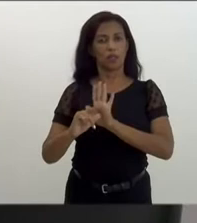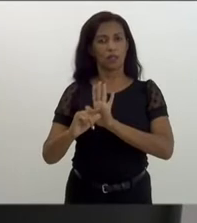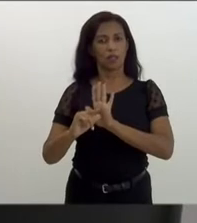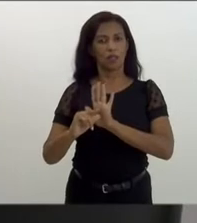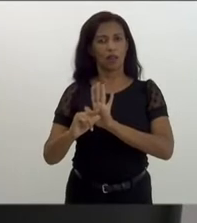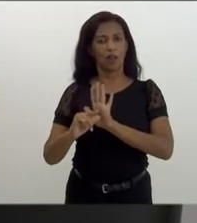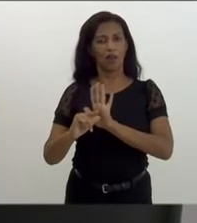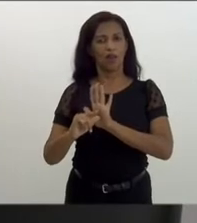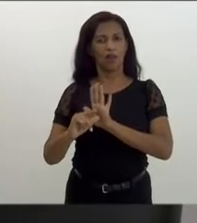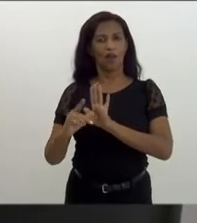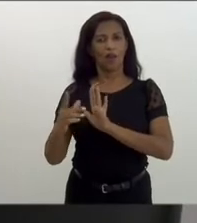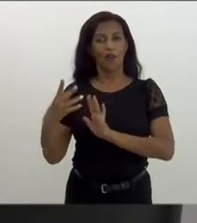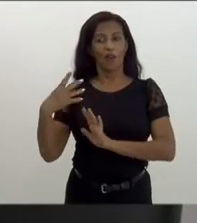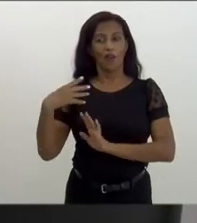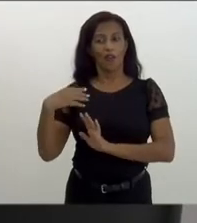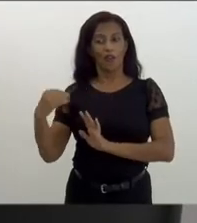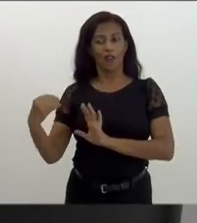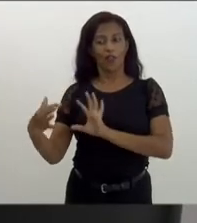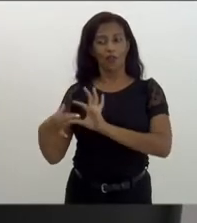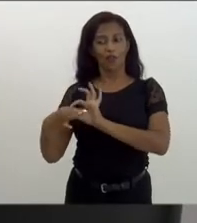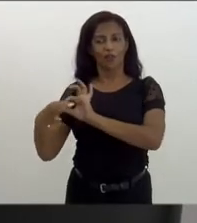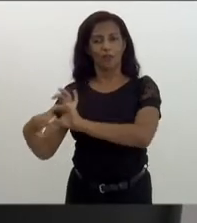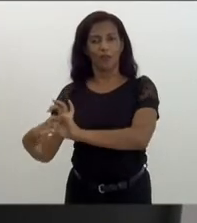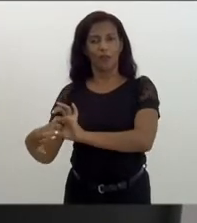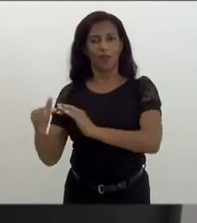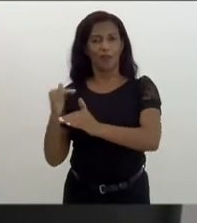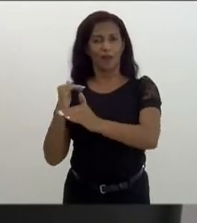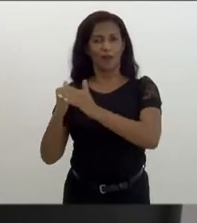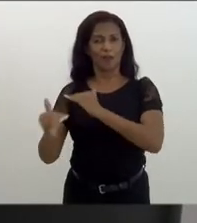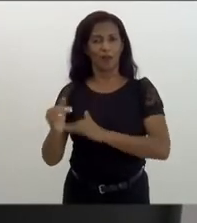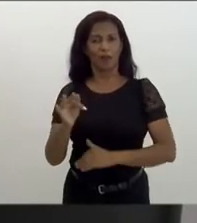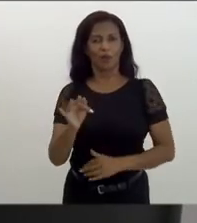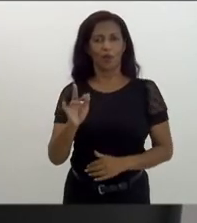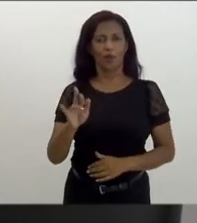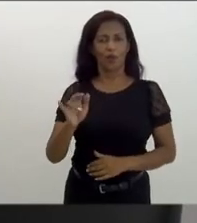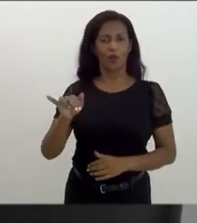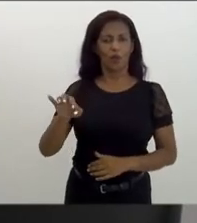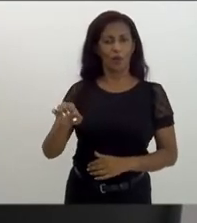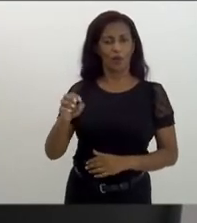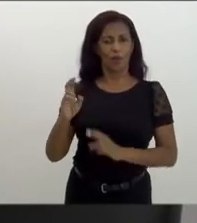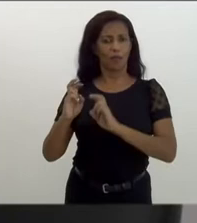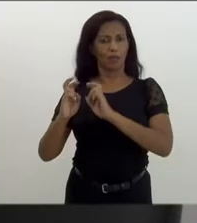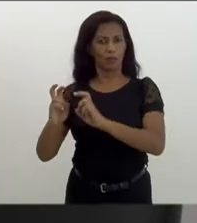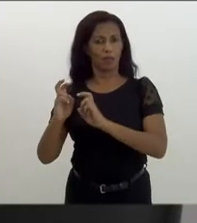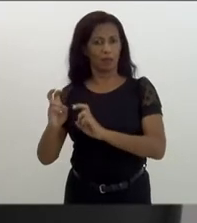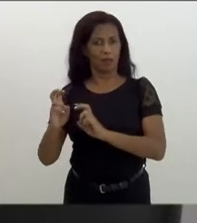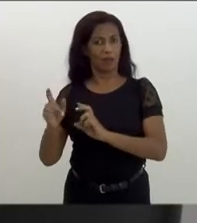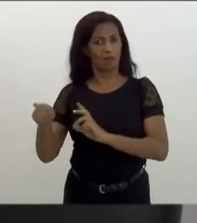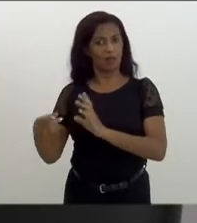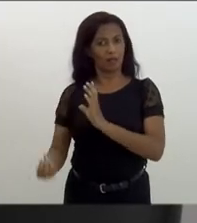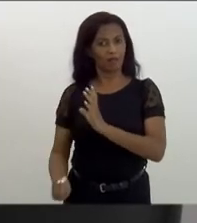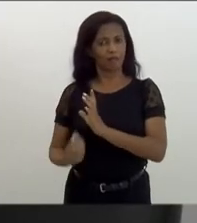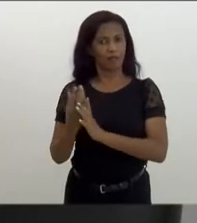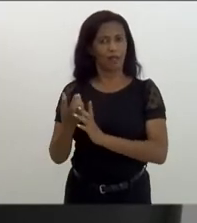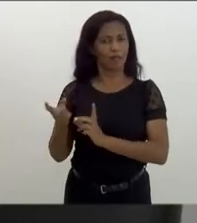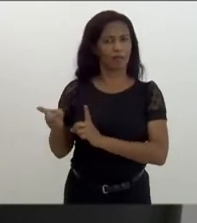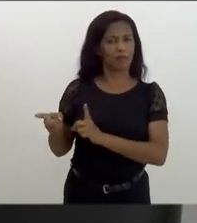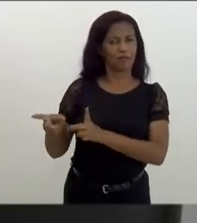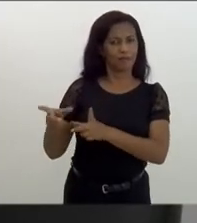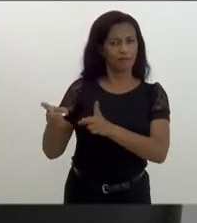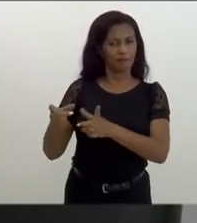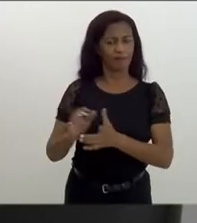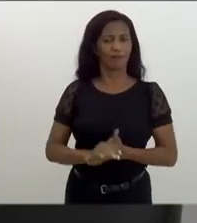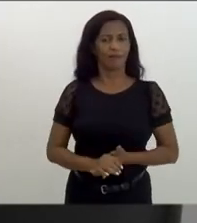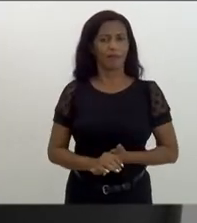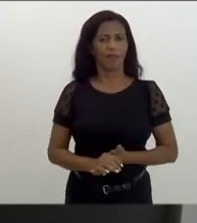filhotes da metrô e da flumitrens criadas a despeito de serviços terem sido privatizados